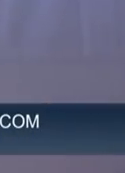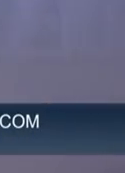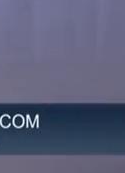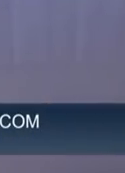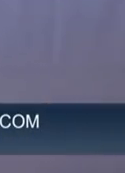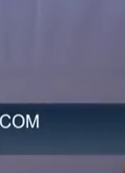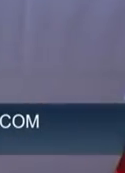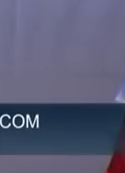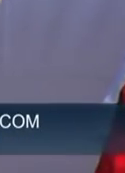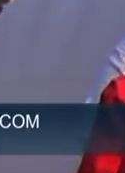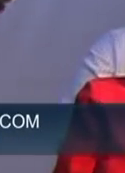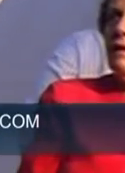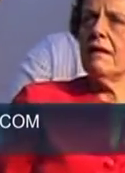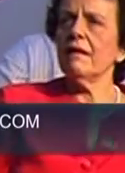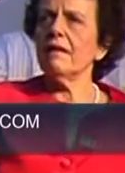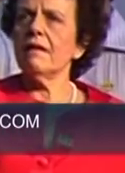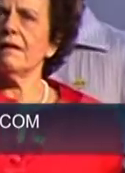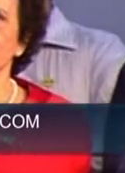nos faz ver